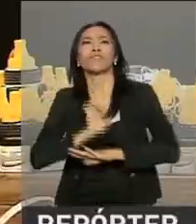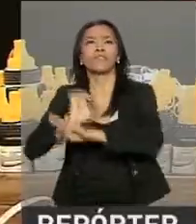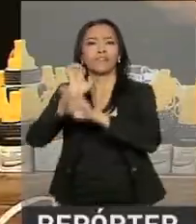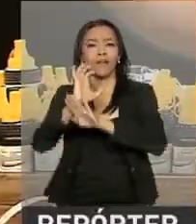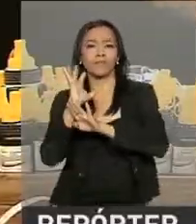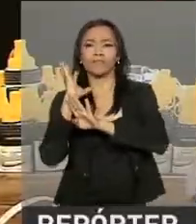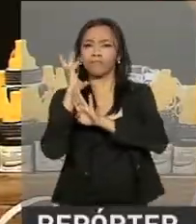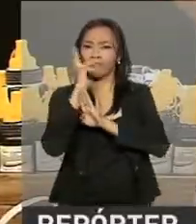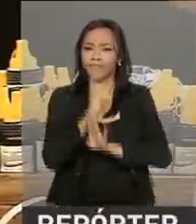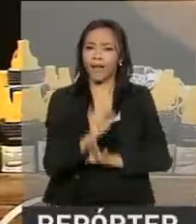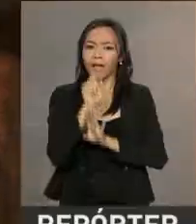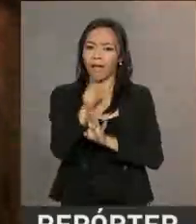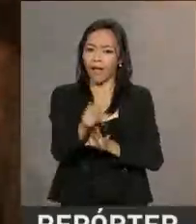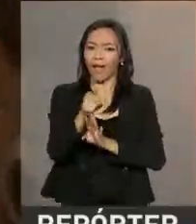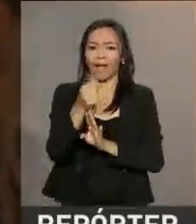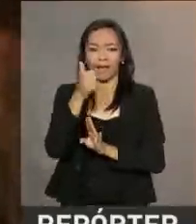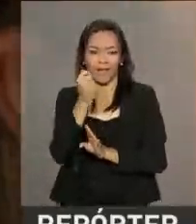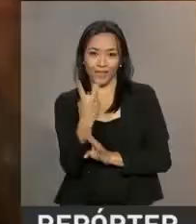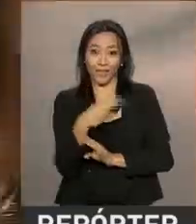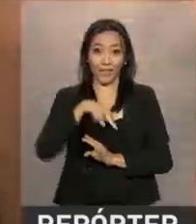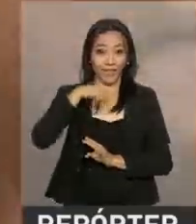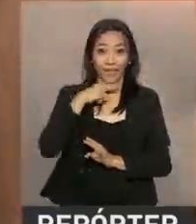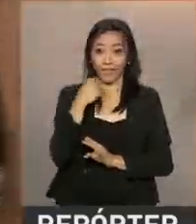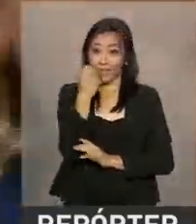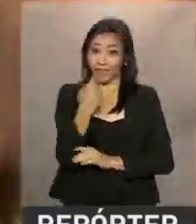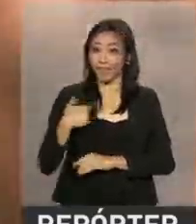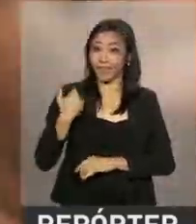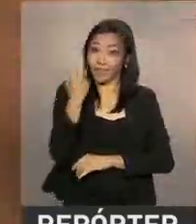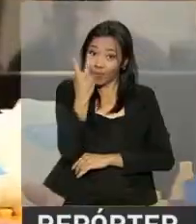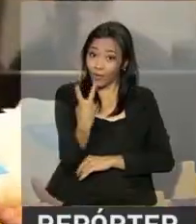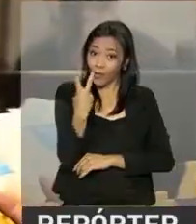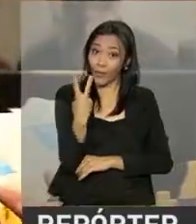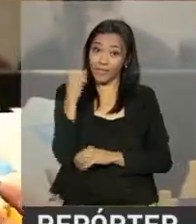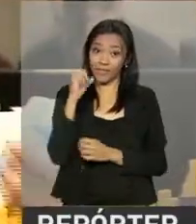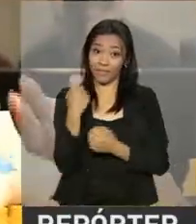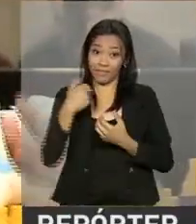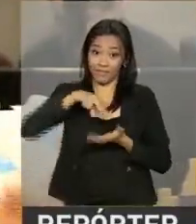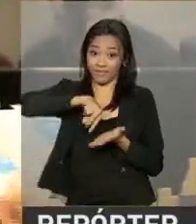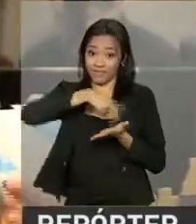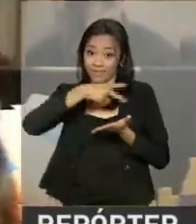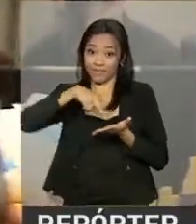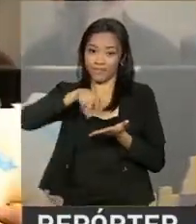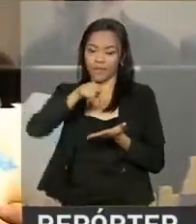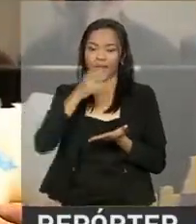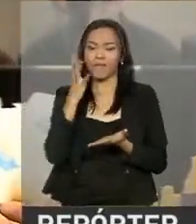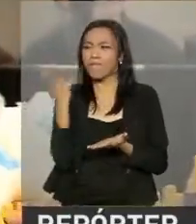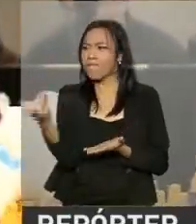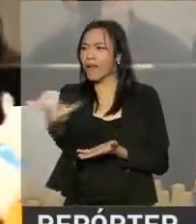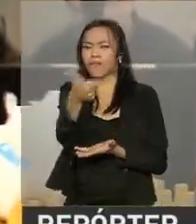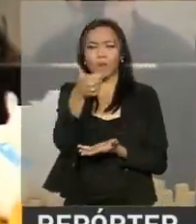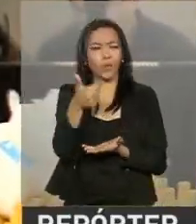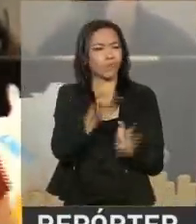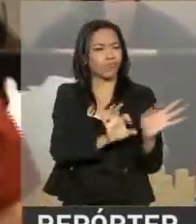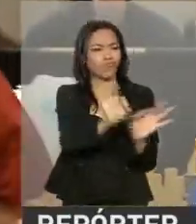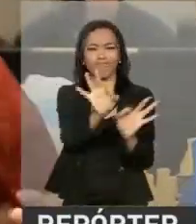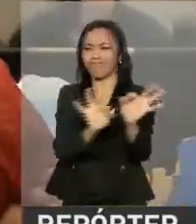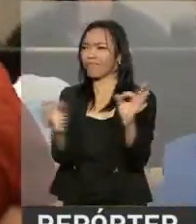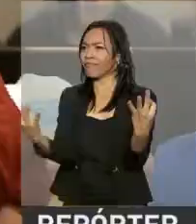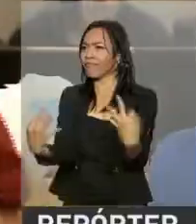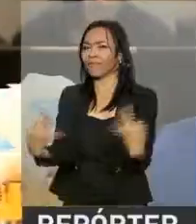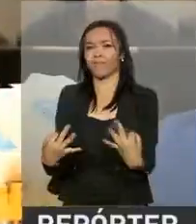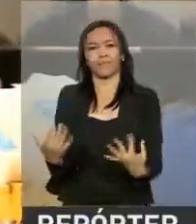pois pra dançar a josimeri a neta de apenas dois anos a maravilhosa organização tudo muito perfeito